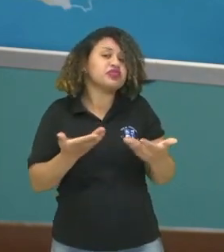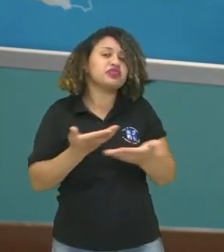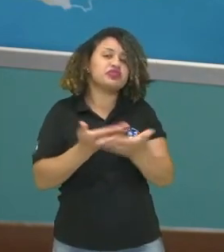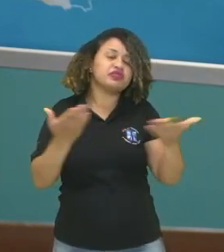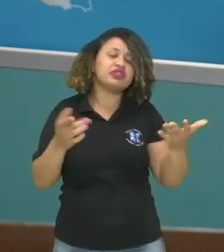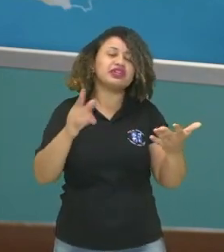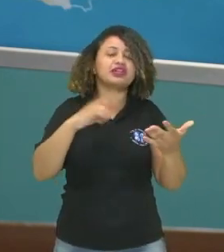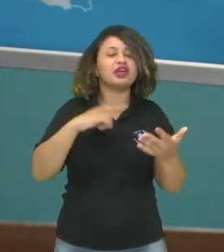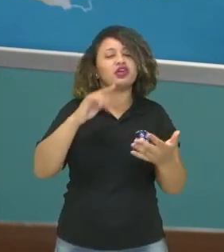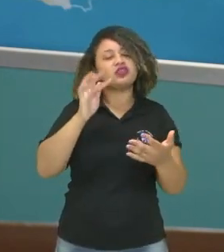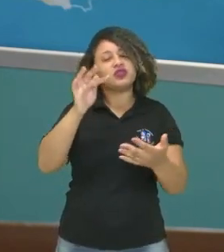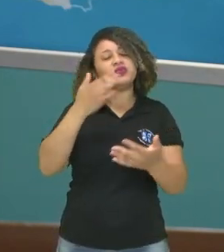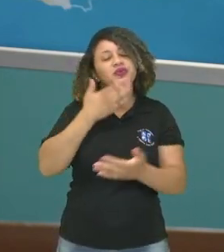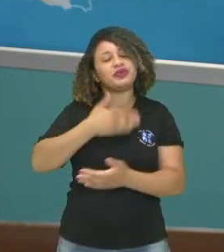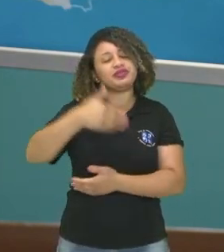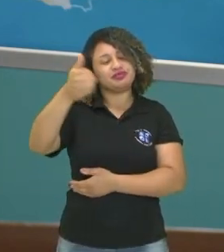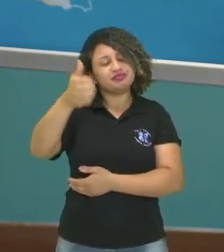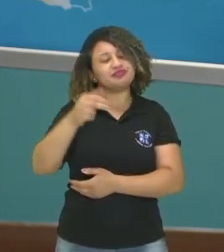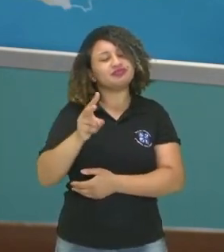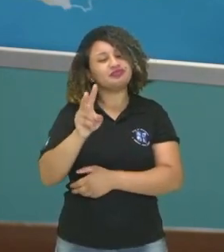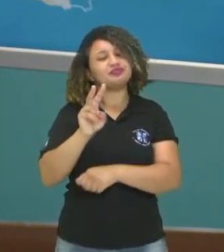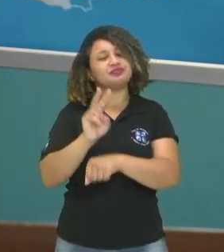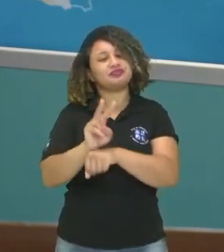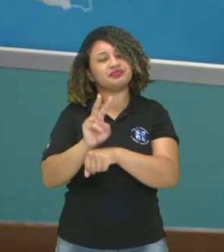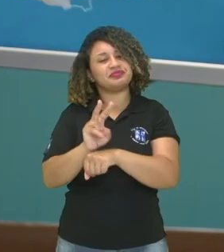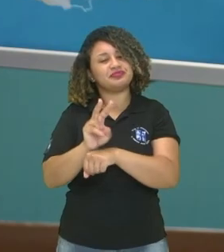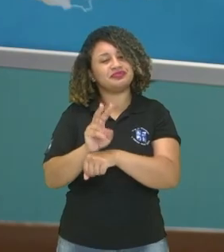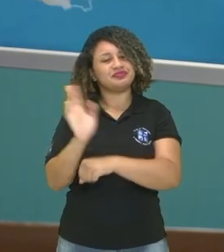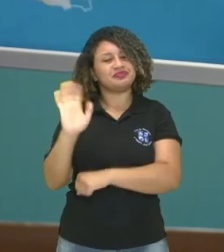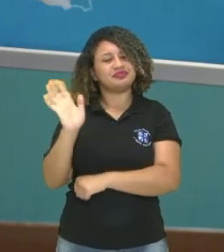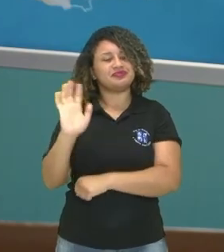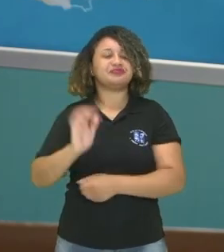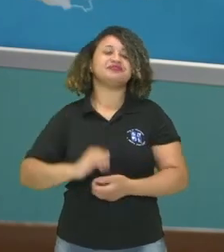sim, estamos no fim. Desejo a você dias melhores, continue bem e até a próxima!